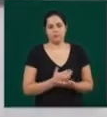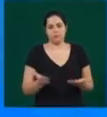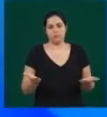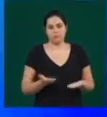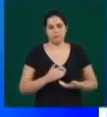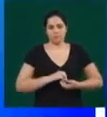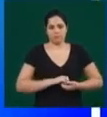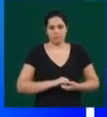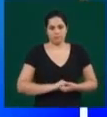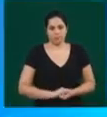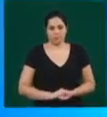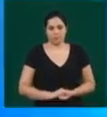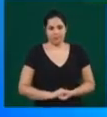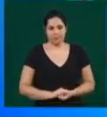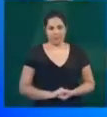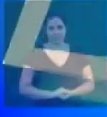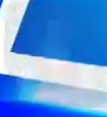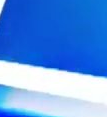Notícias.